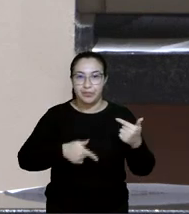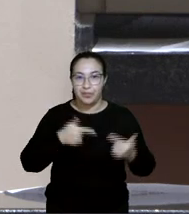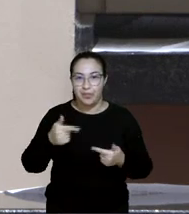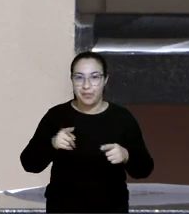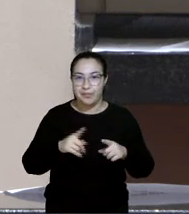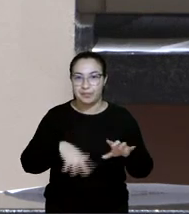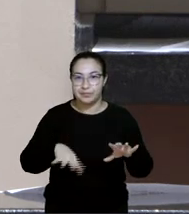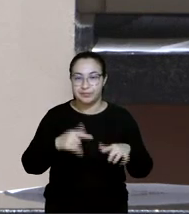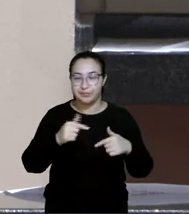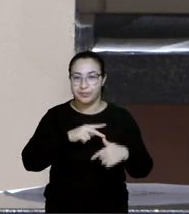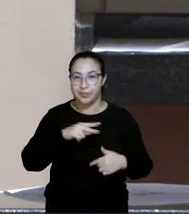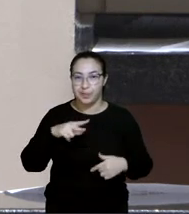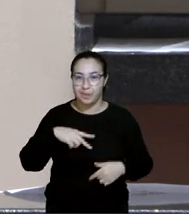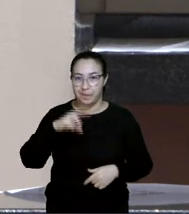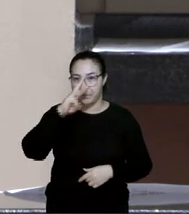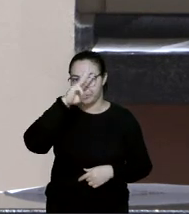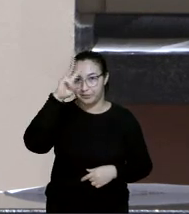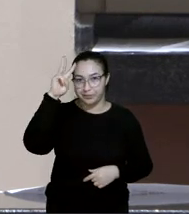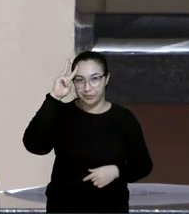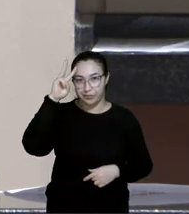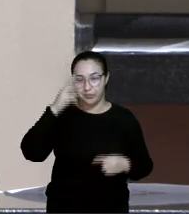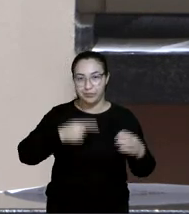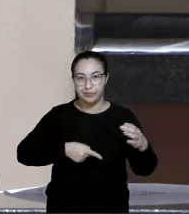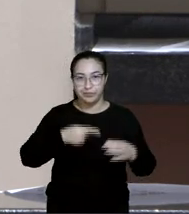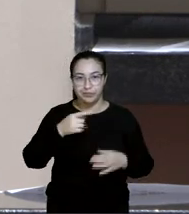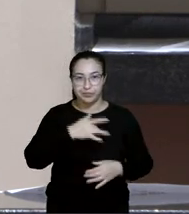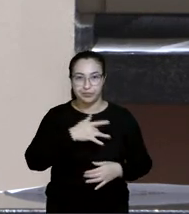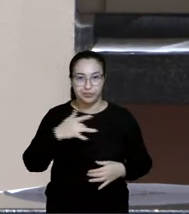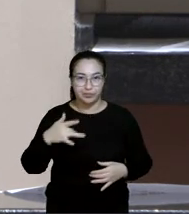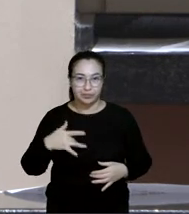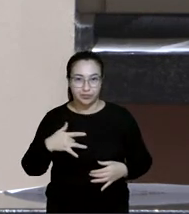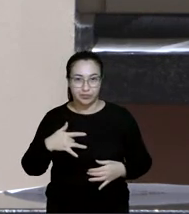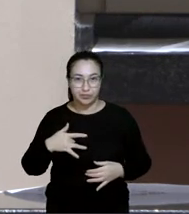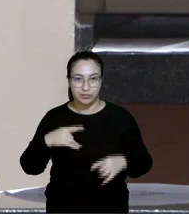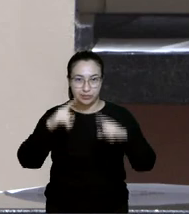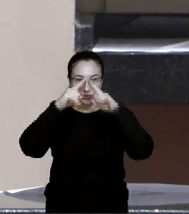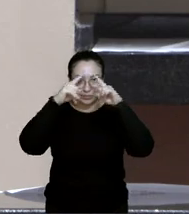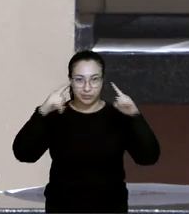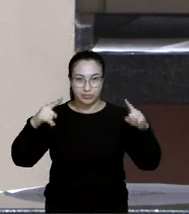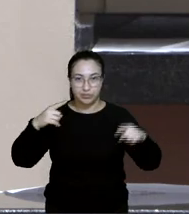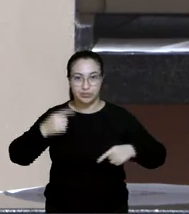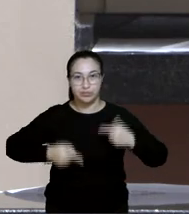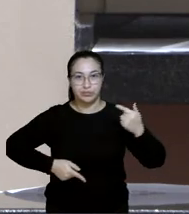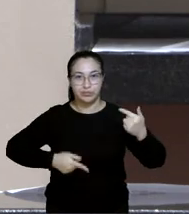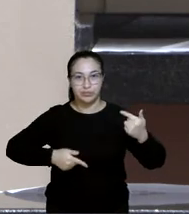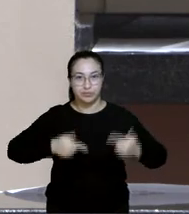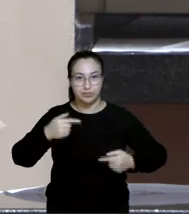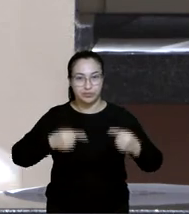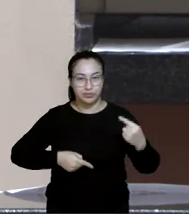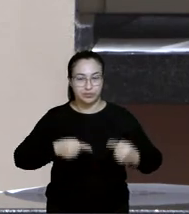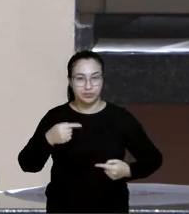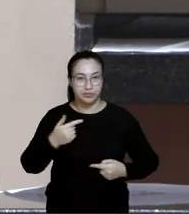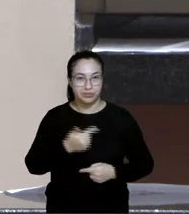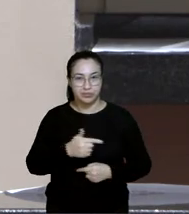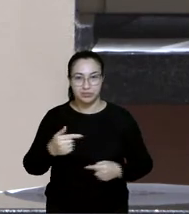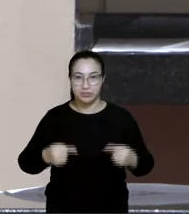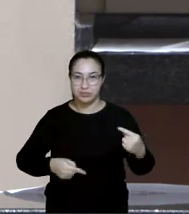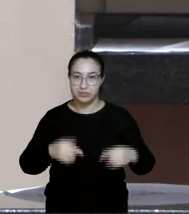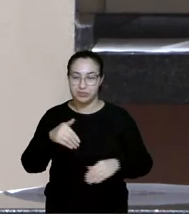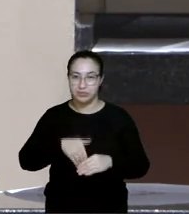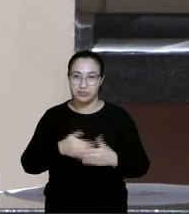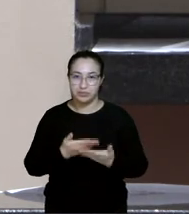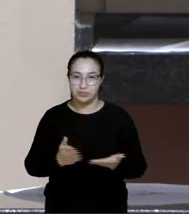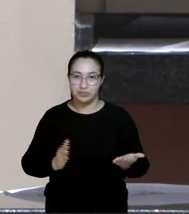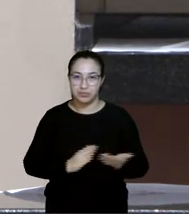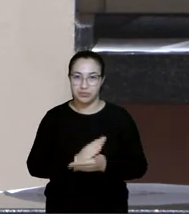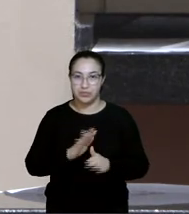Público, relatoria deputado Vonney Weber, Comissão de Saúde, relatoria deputado Nildir Sareta, em discussão. Não havendo quem queira discutir, em votação, deputados